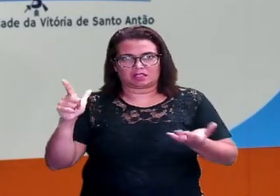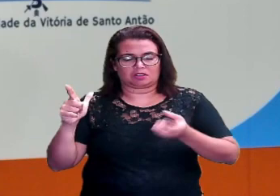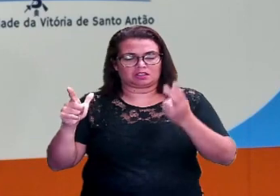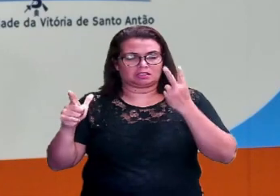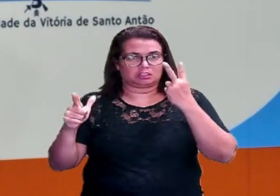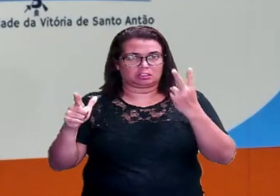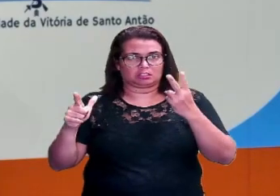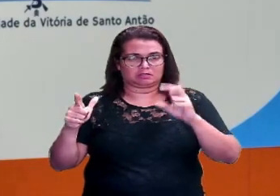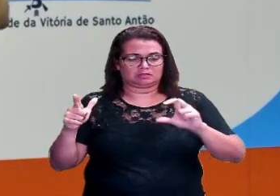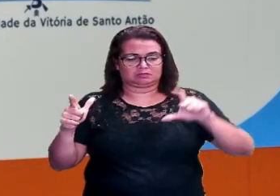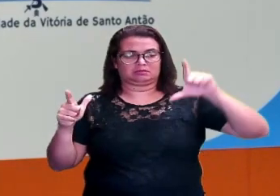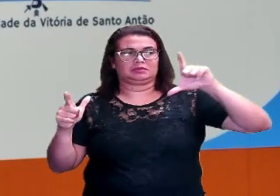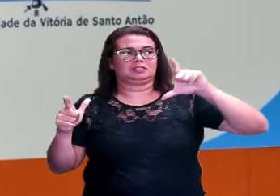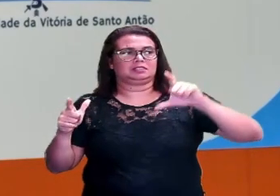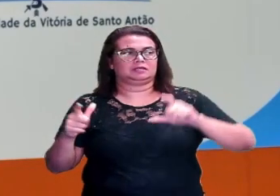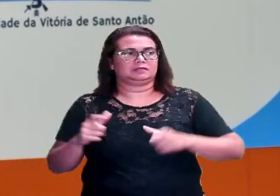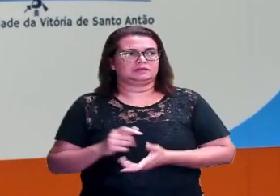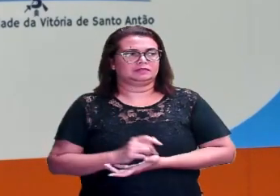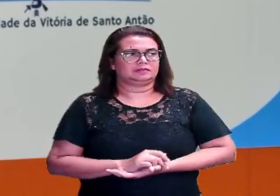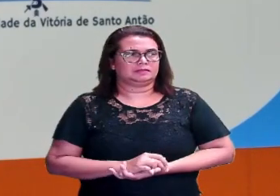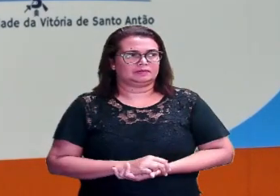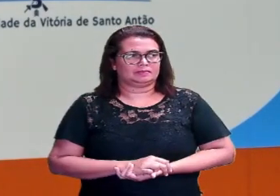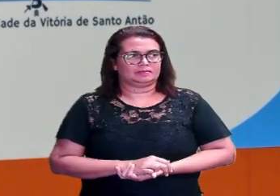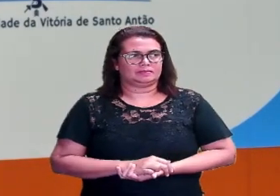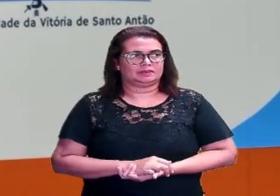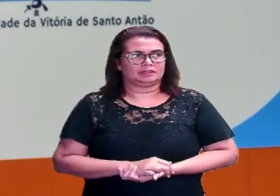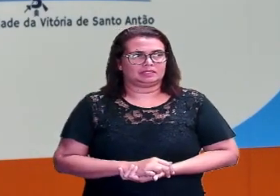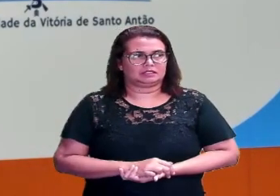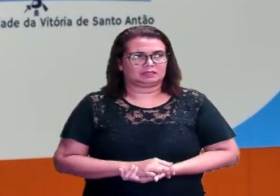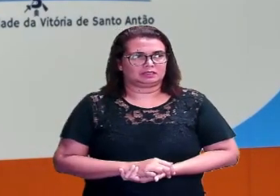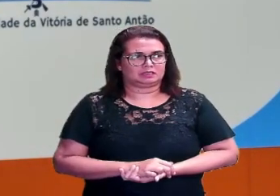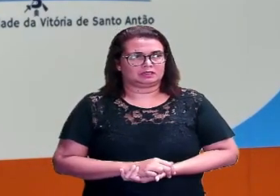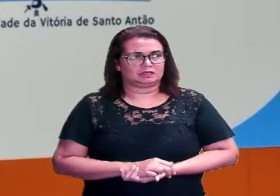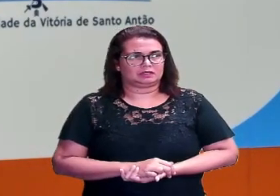grande aqui nesse recipiente.